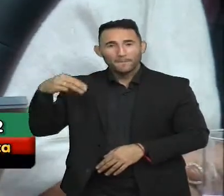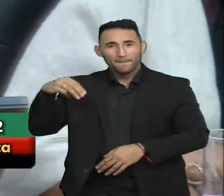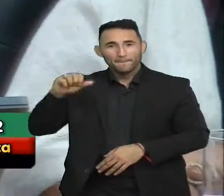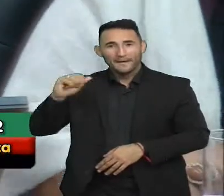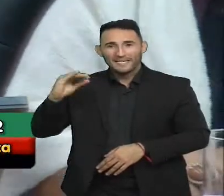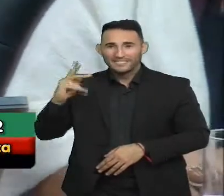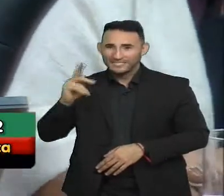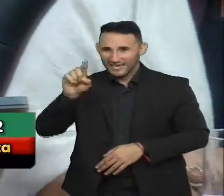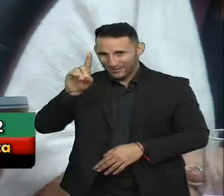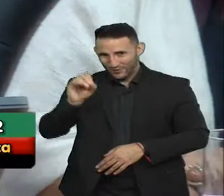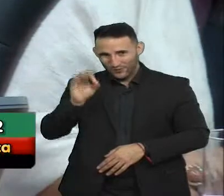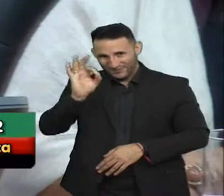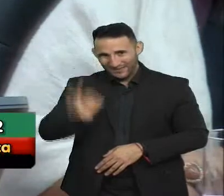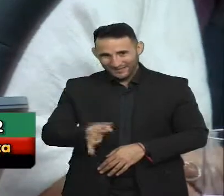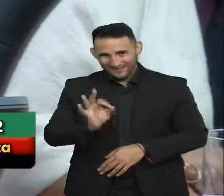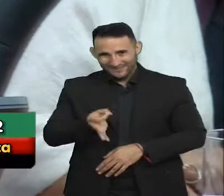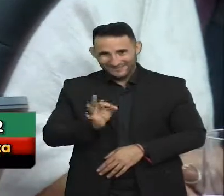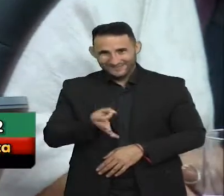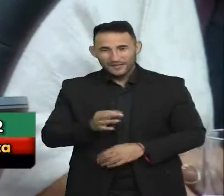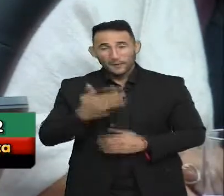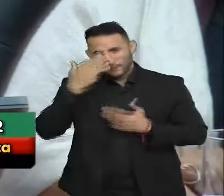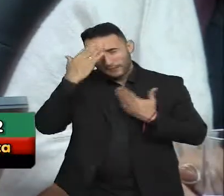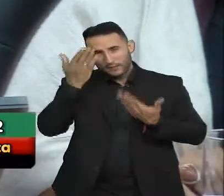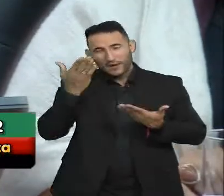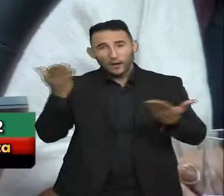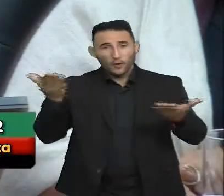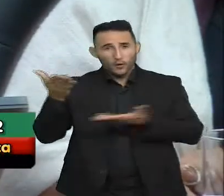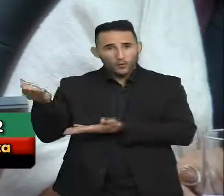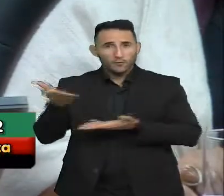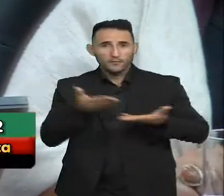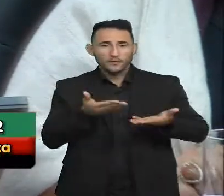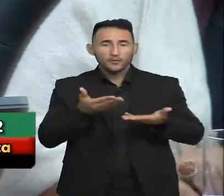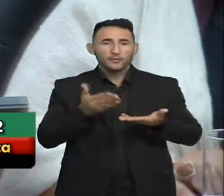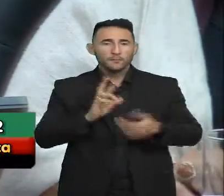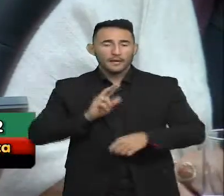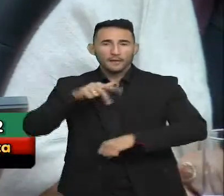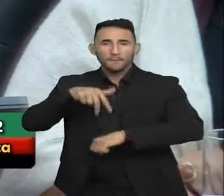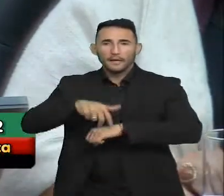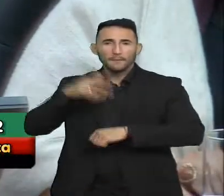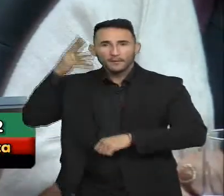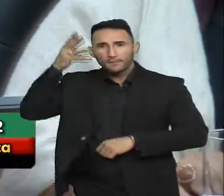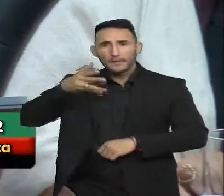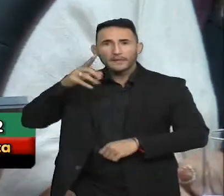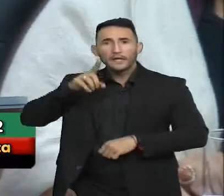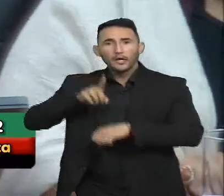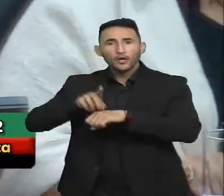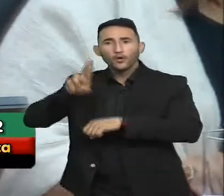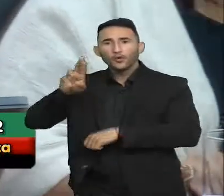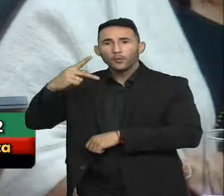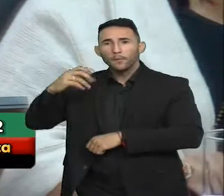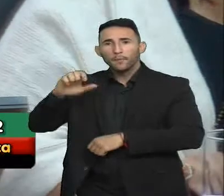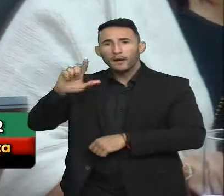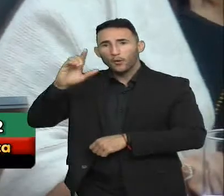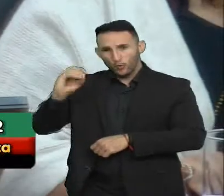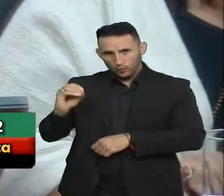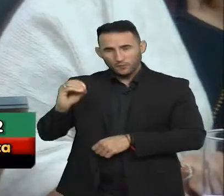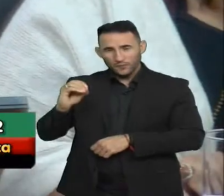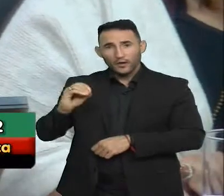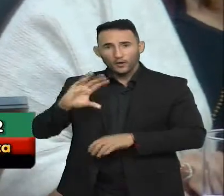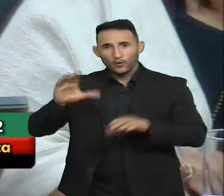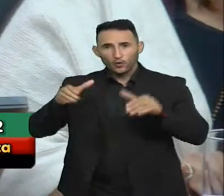Muito obrigada, viu? E eu convido agora para fazer o uso da palavra o Dr. Paulo Cesário, da